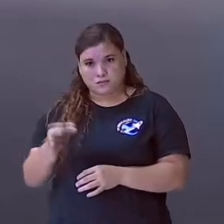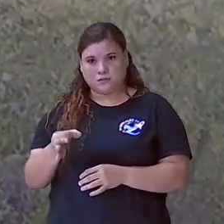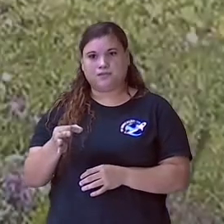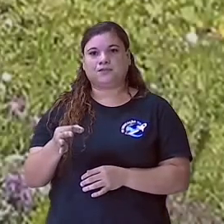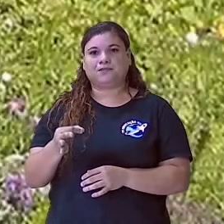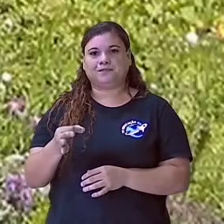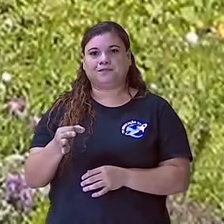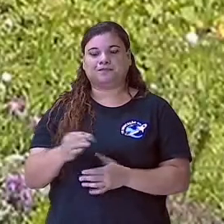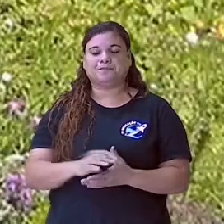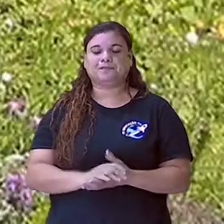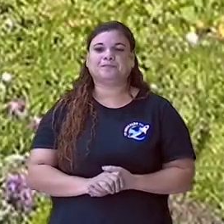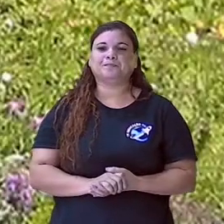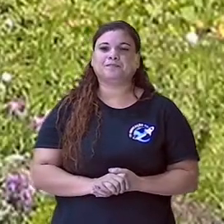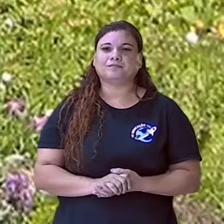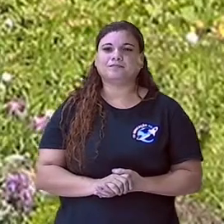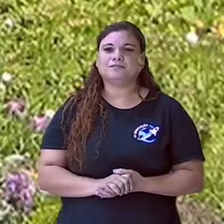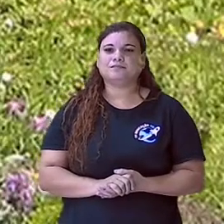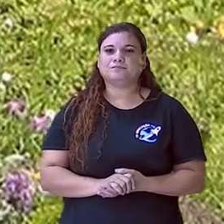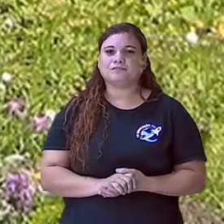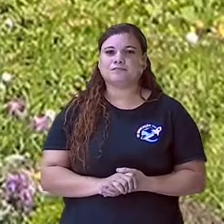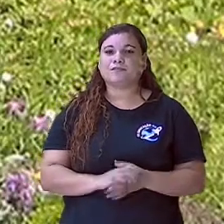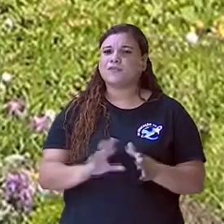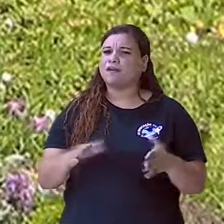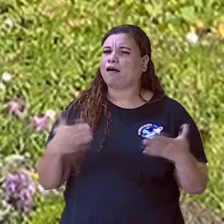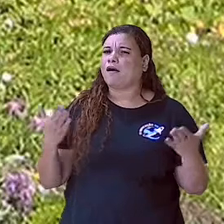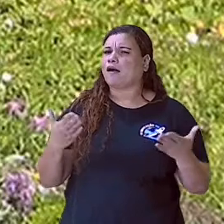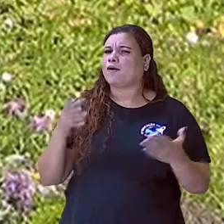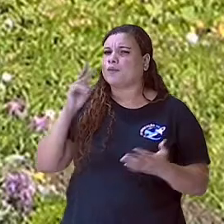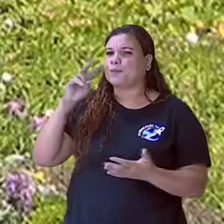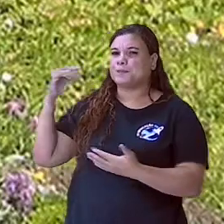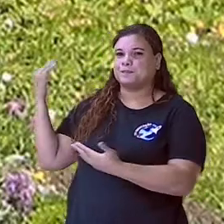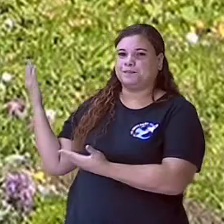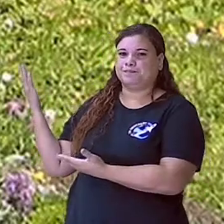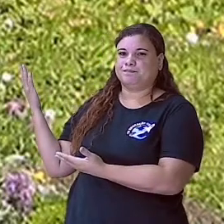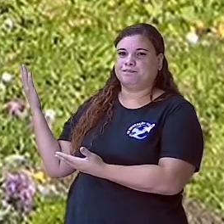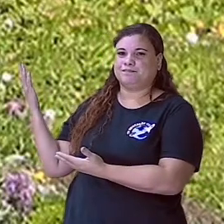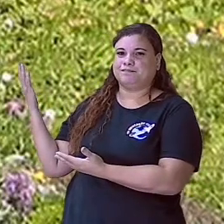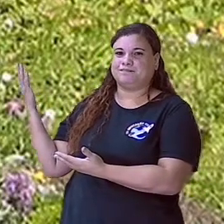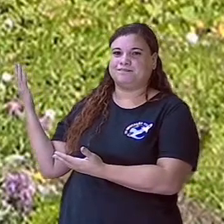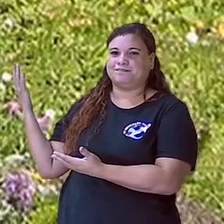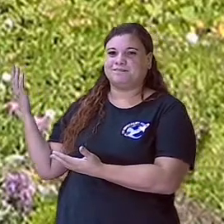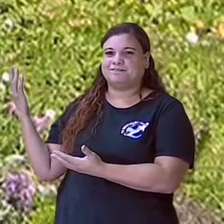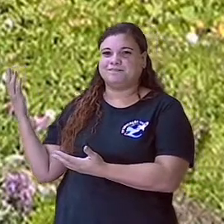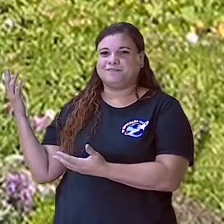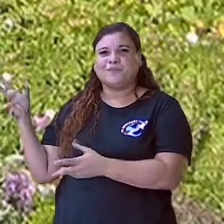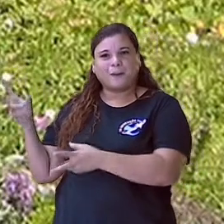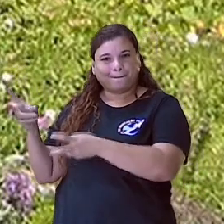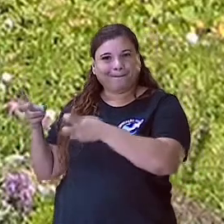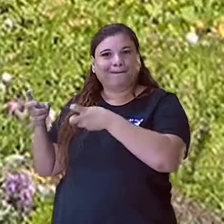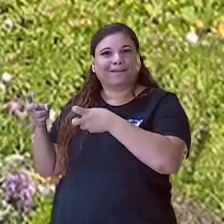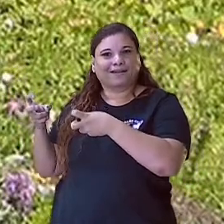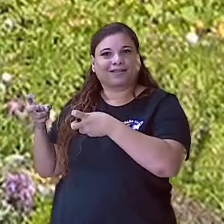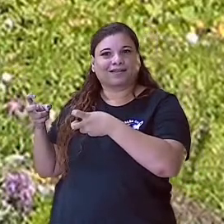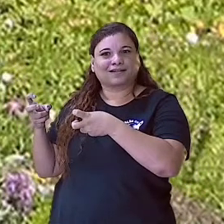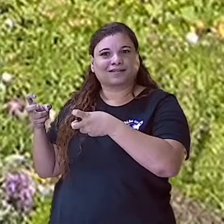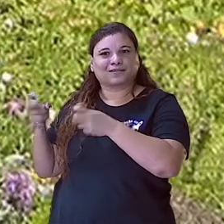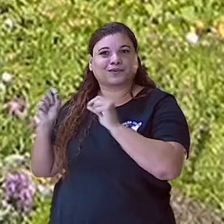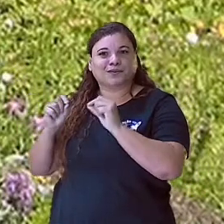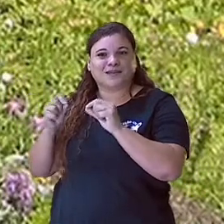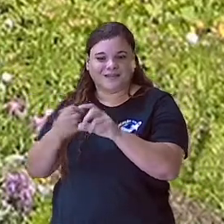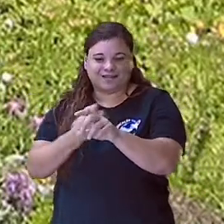saber, tá? Mas olha aí a vegetação rasteira, essa é uma vegetação